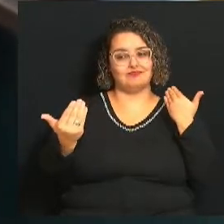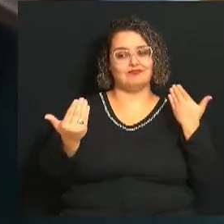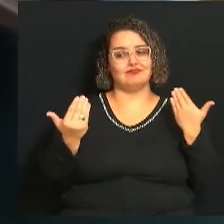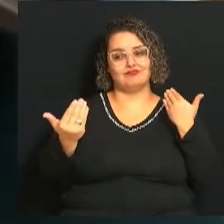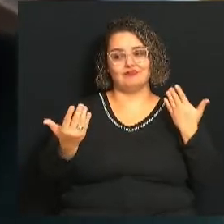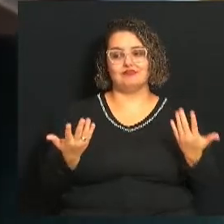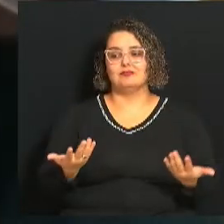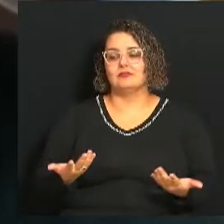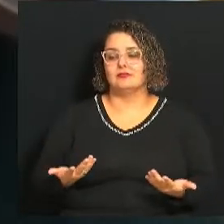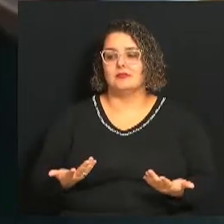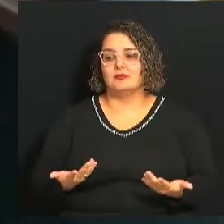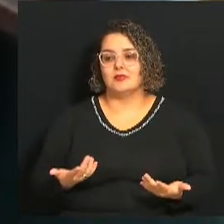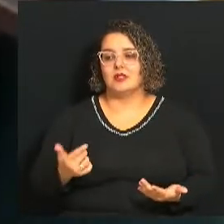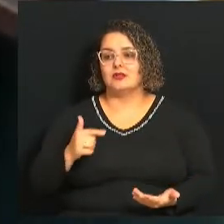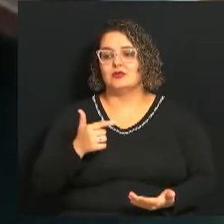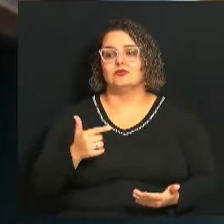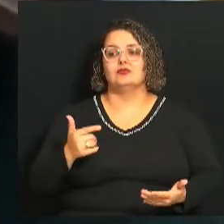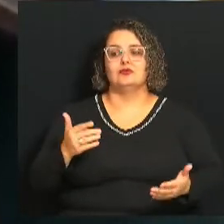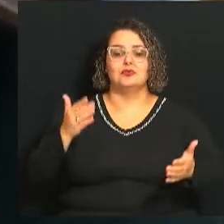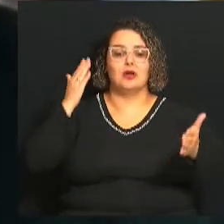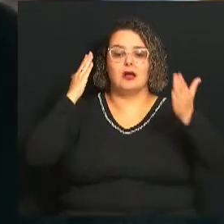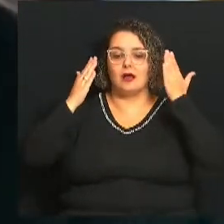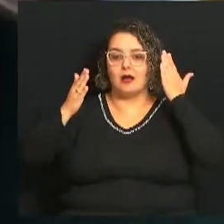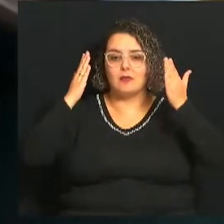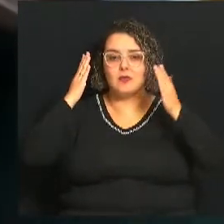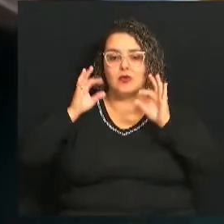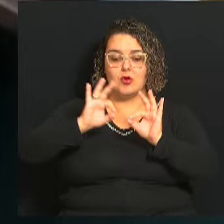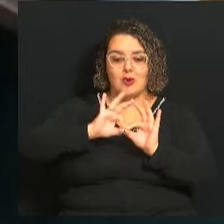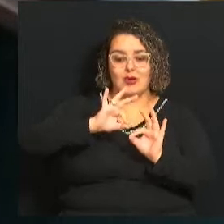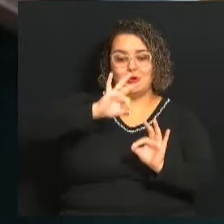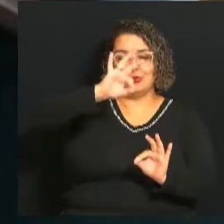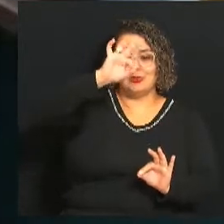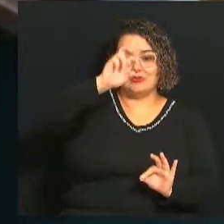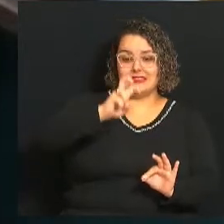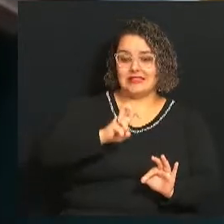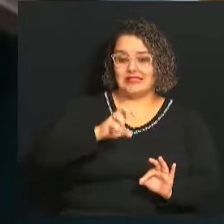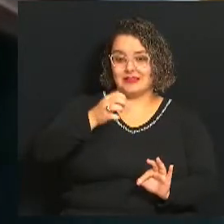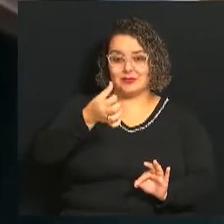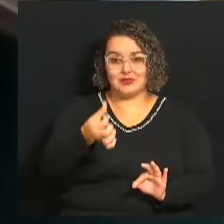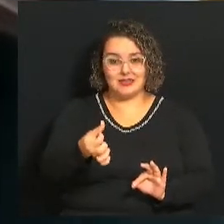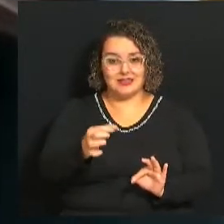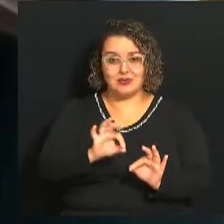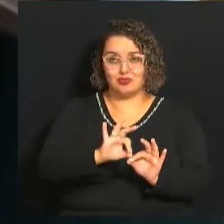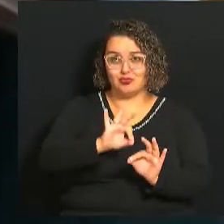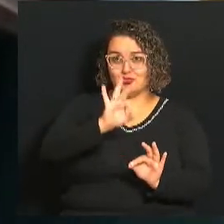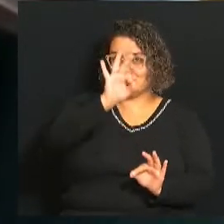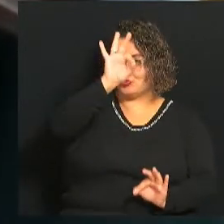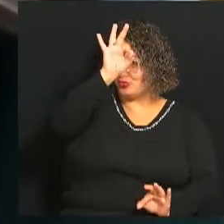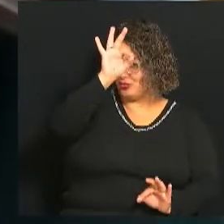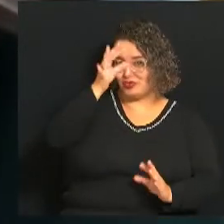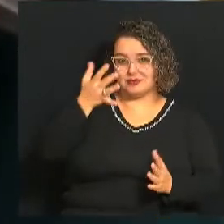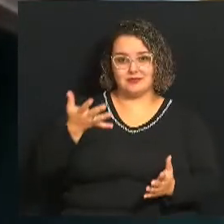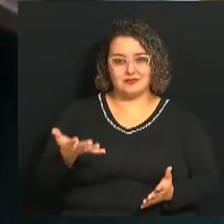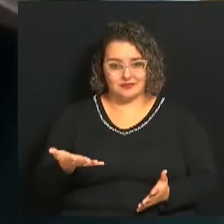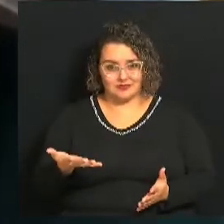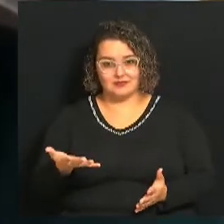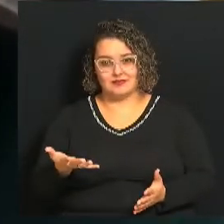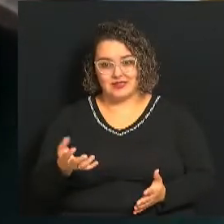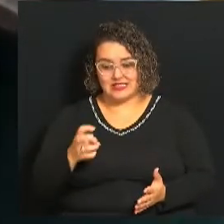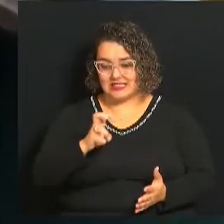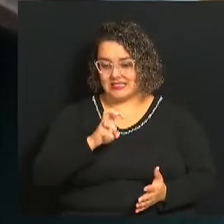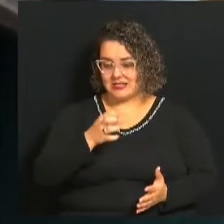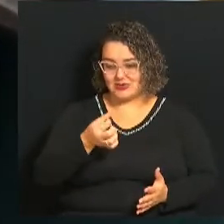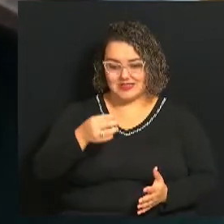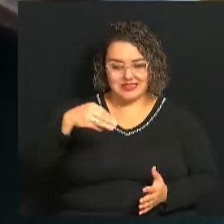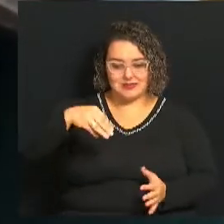com 5, 6 metros de altura, ônibus com 5, 6 metros de altura, e que hoje